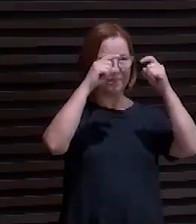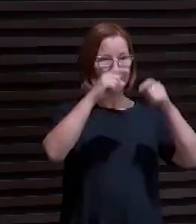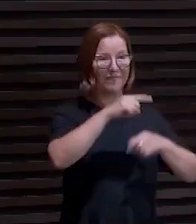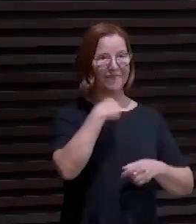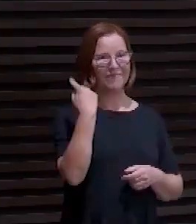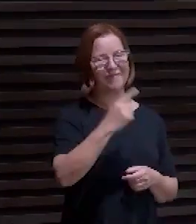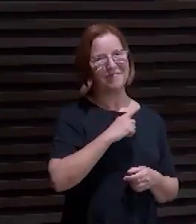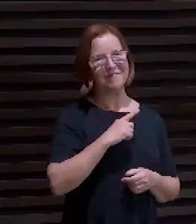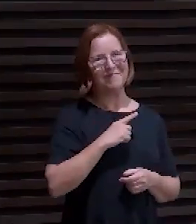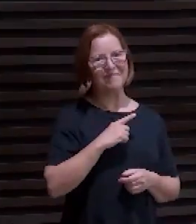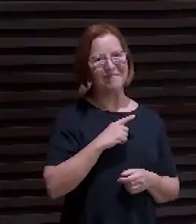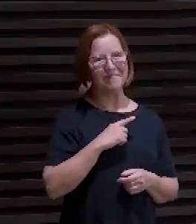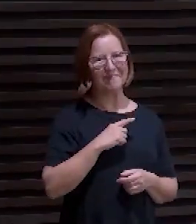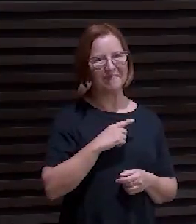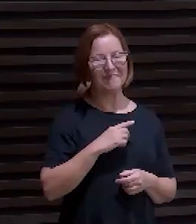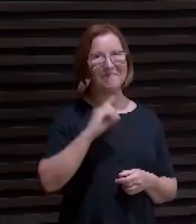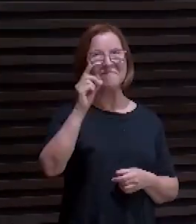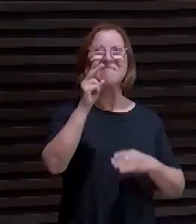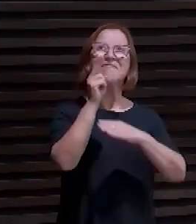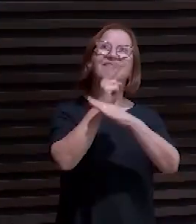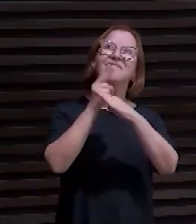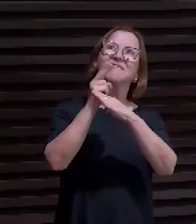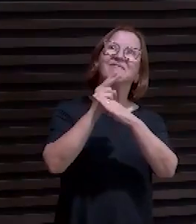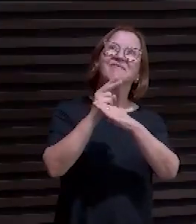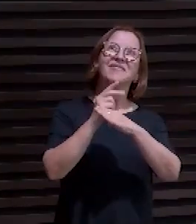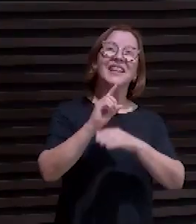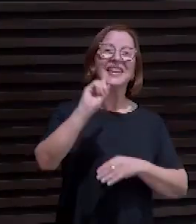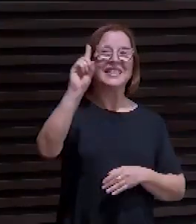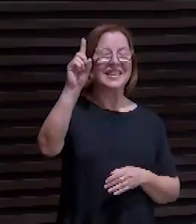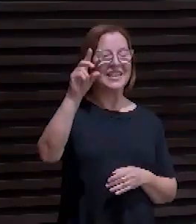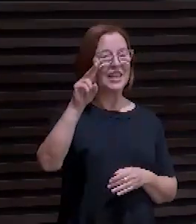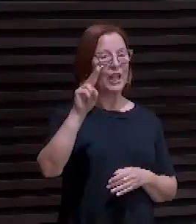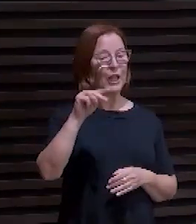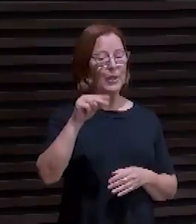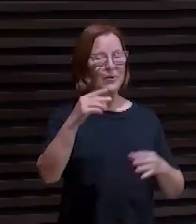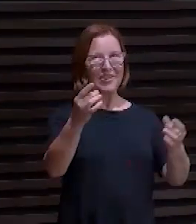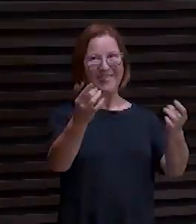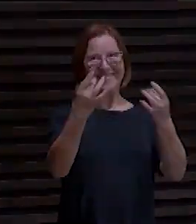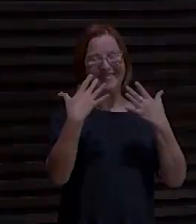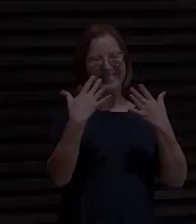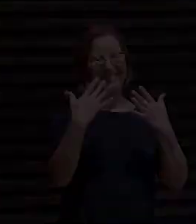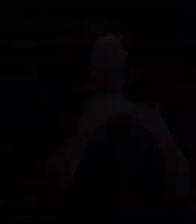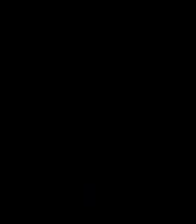nós temos a quem recorrer. E Ele nunca vai nos deixar.